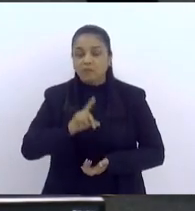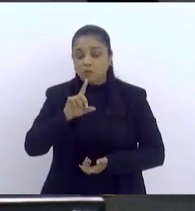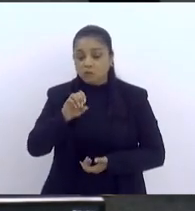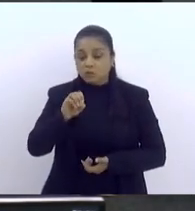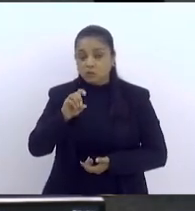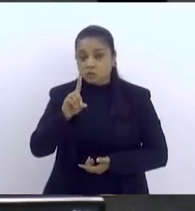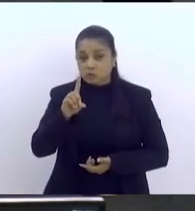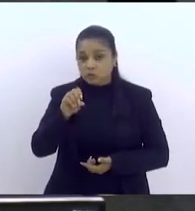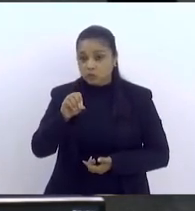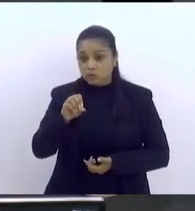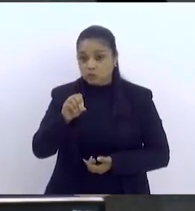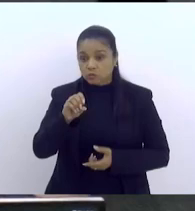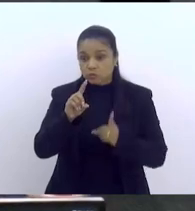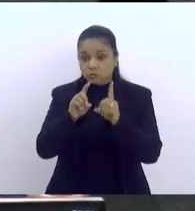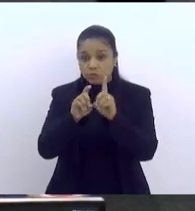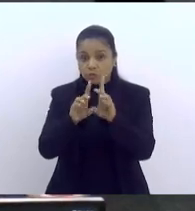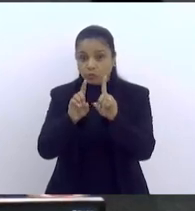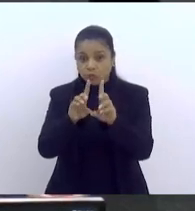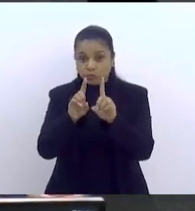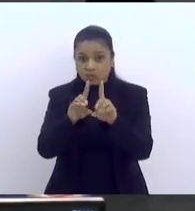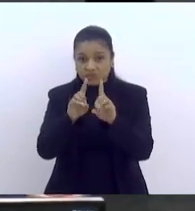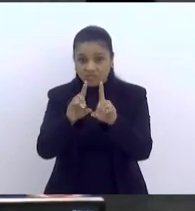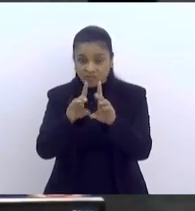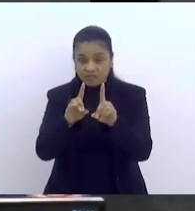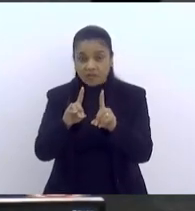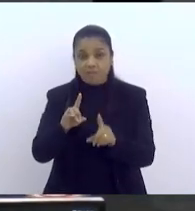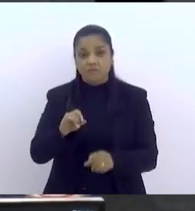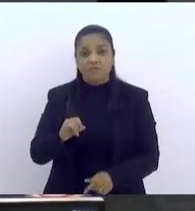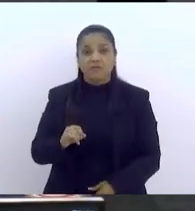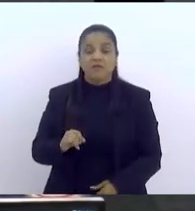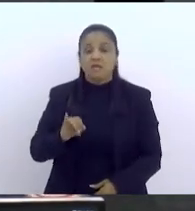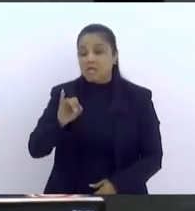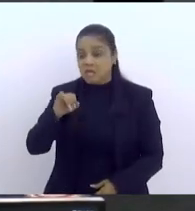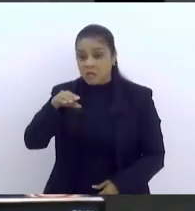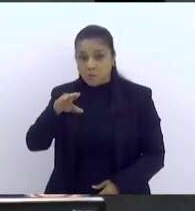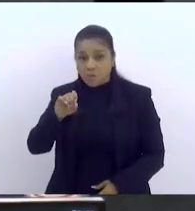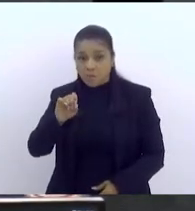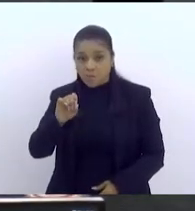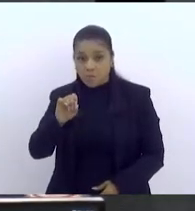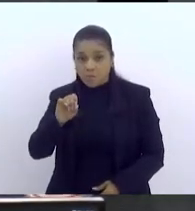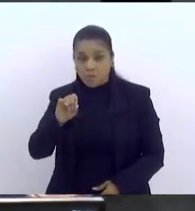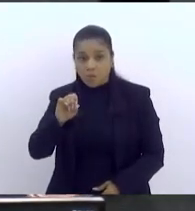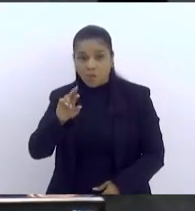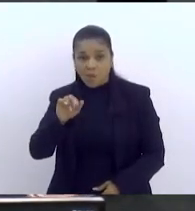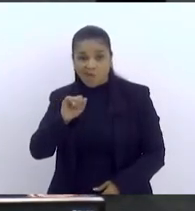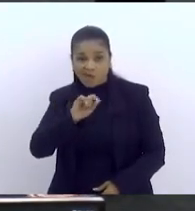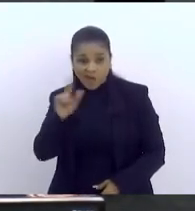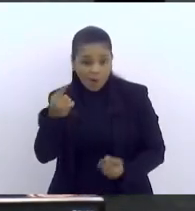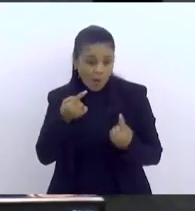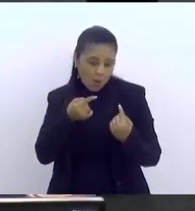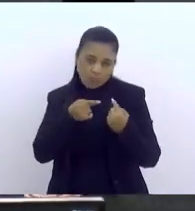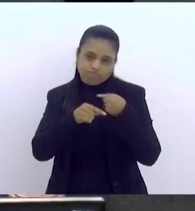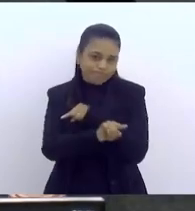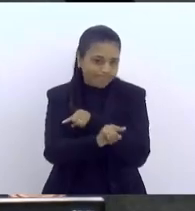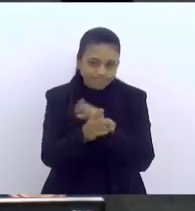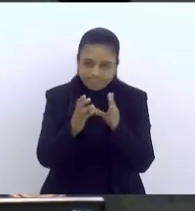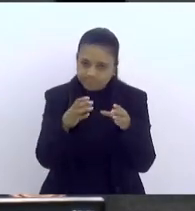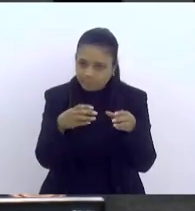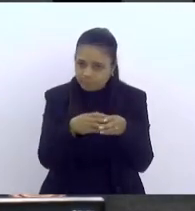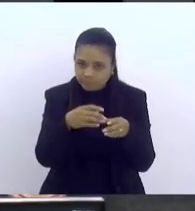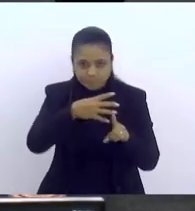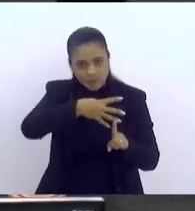Doutrinalmente, religiosamente e moralmente, eu divirjo do grupo Arco-Íris